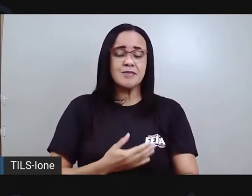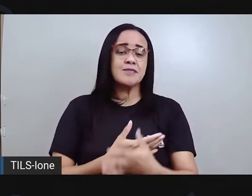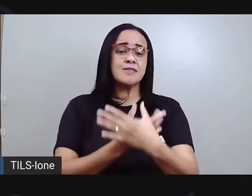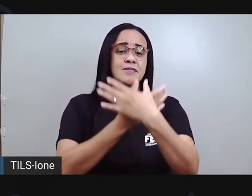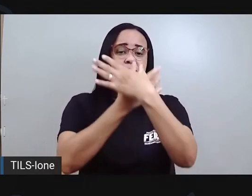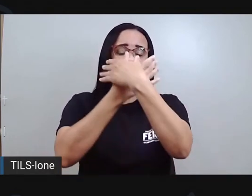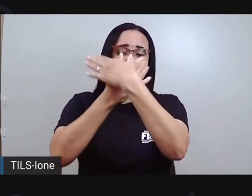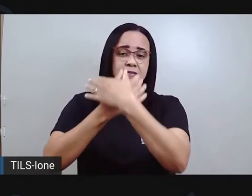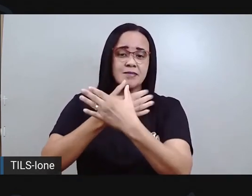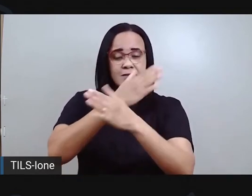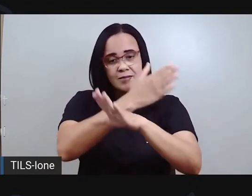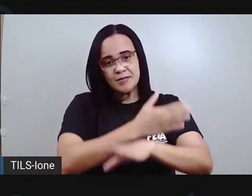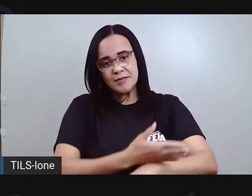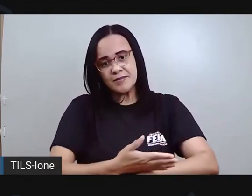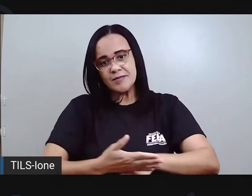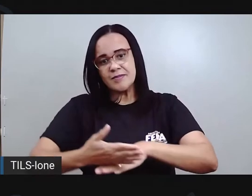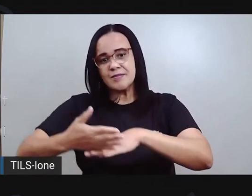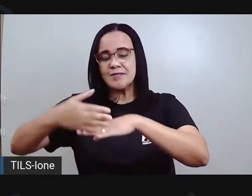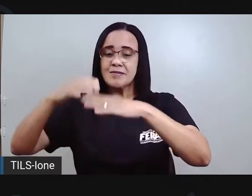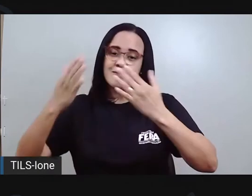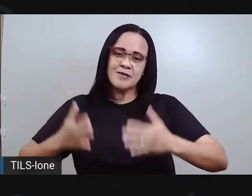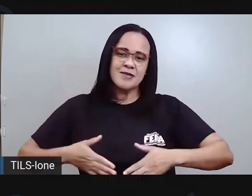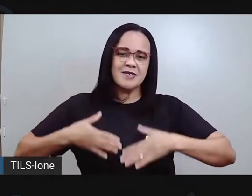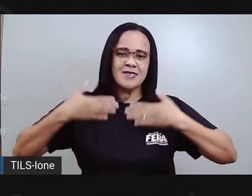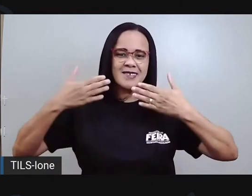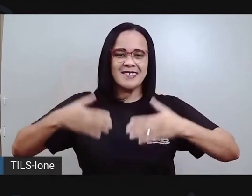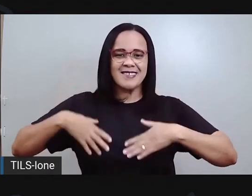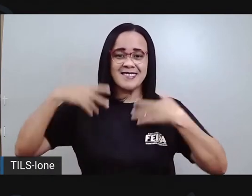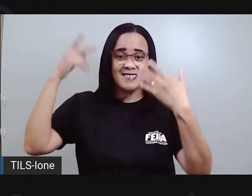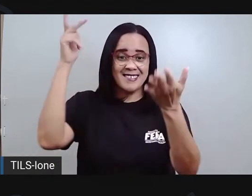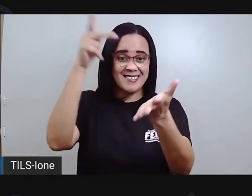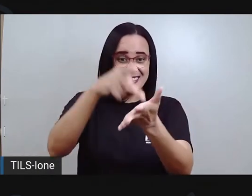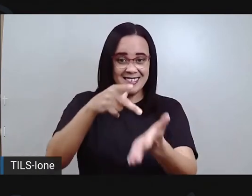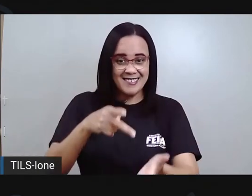Borboletas brancas são alegres e